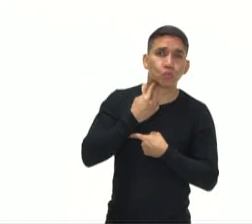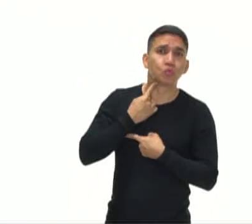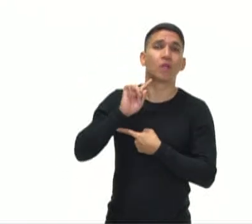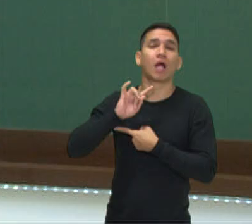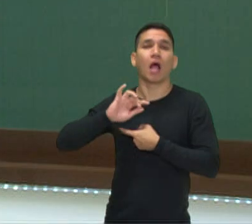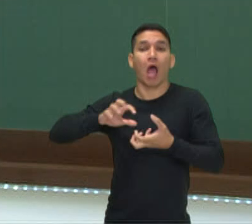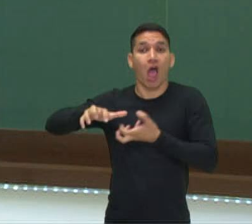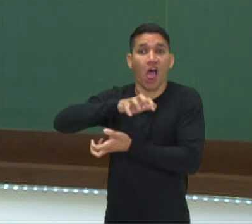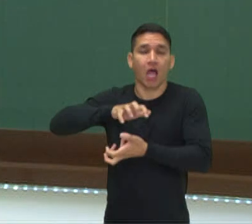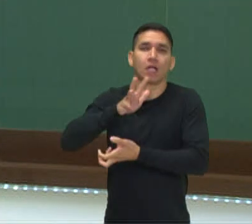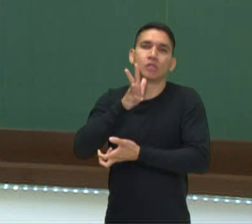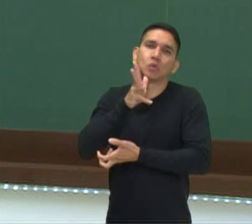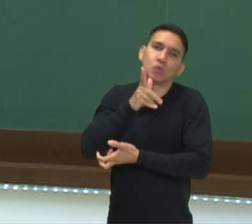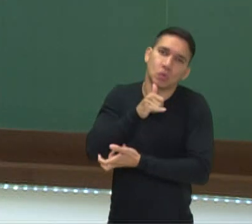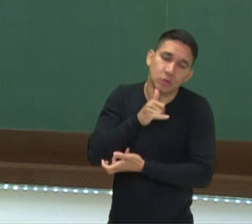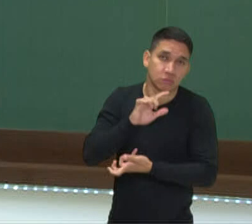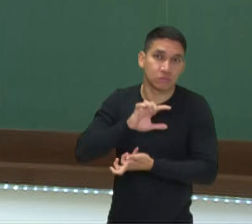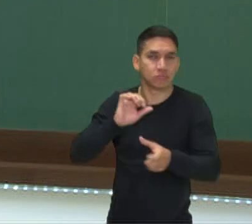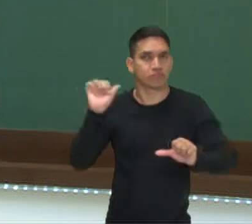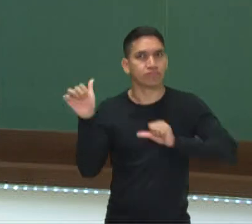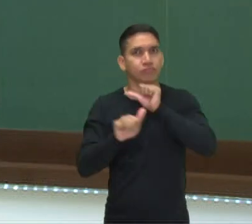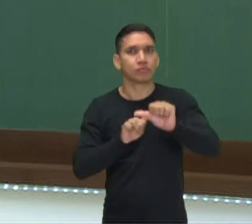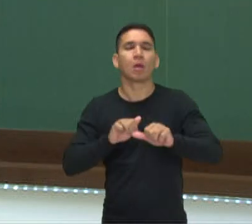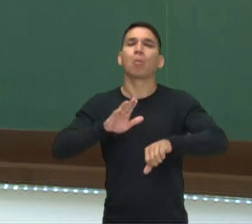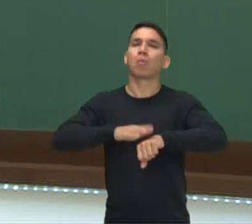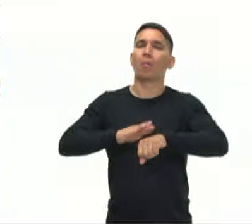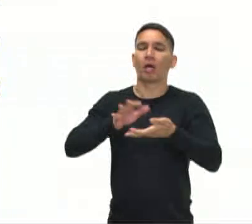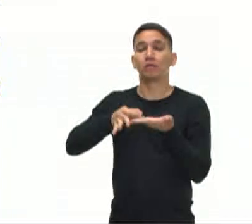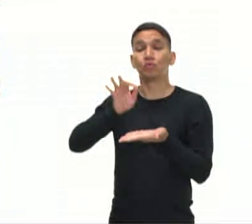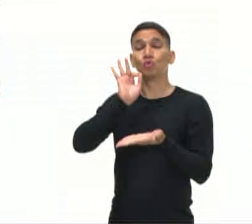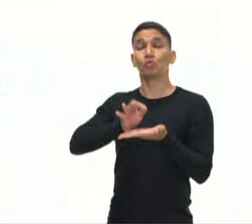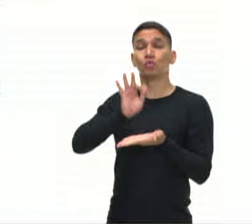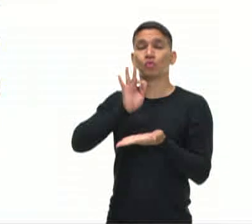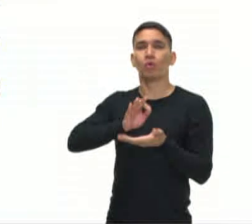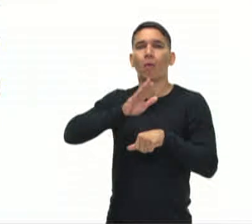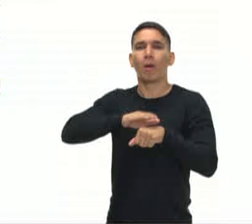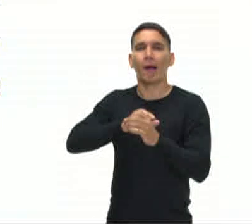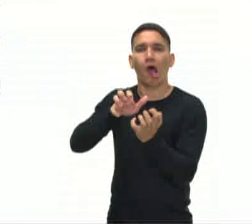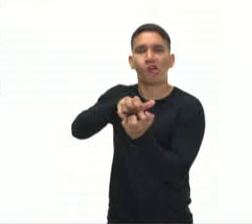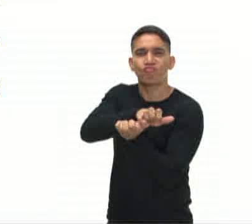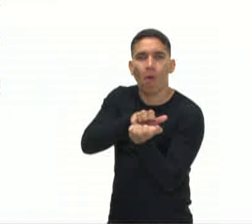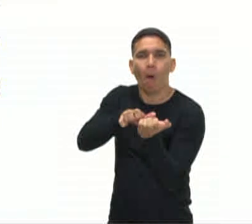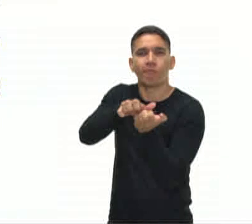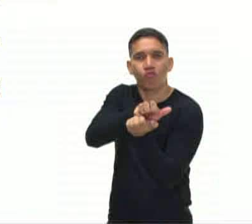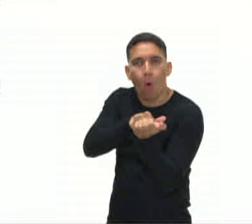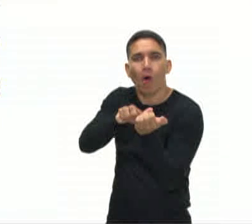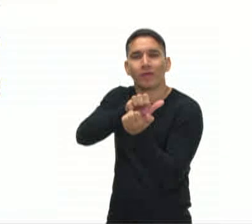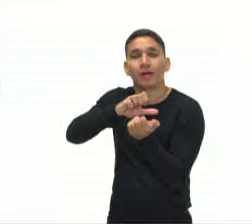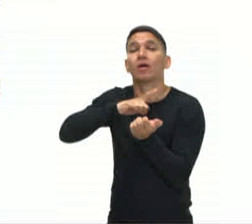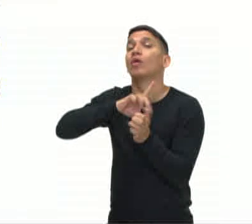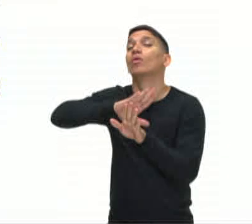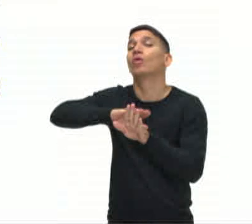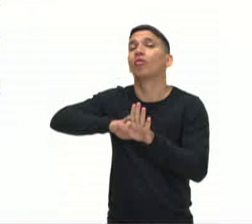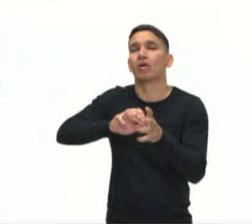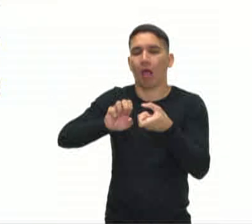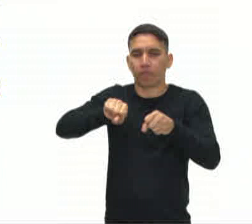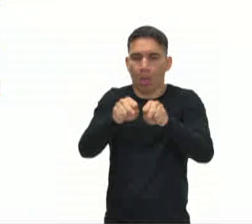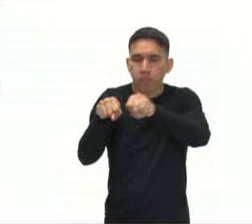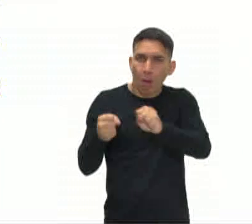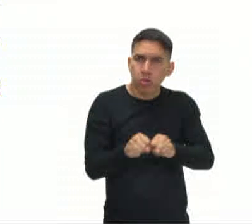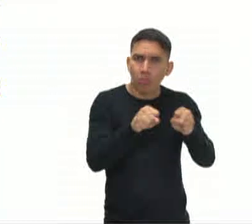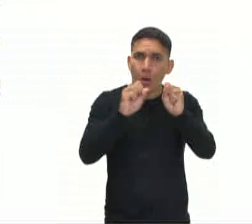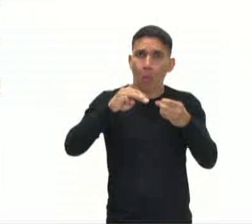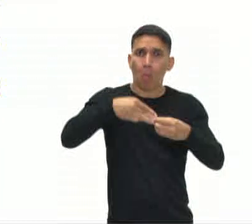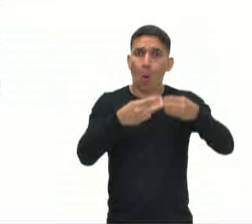lentas. Ao tomar café da manhã, no ato da mastigação, ocorre a quebra de substâncias com